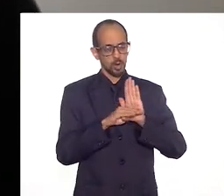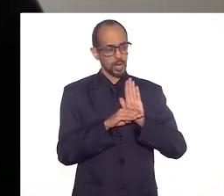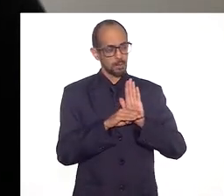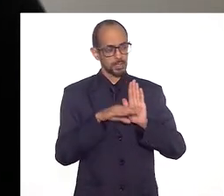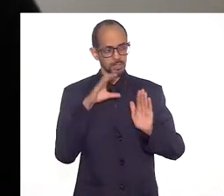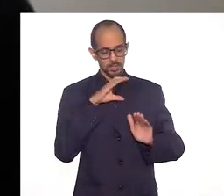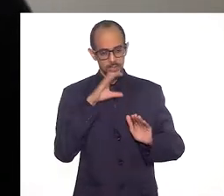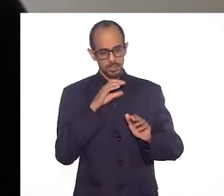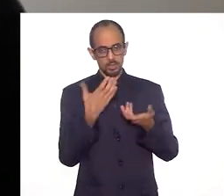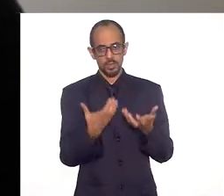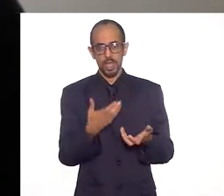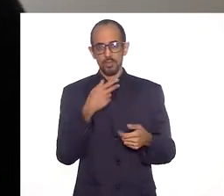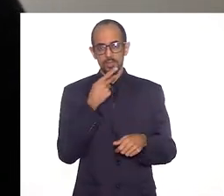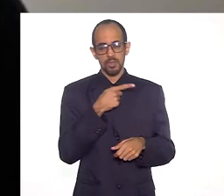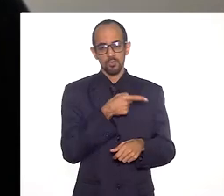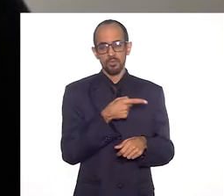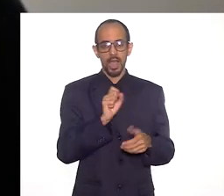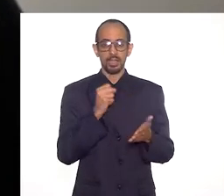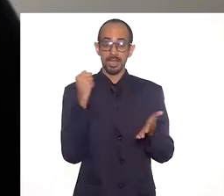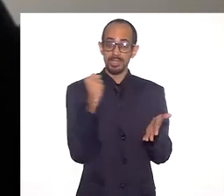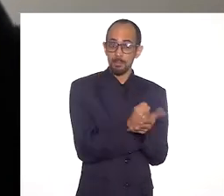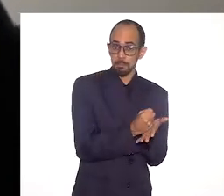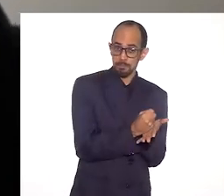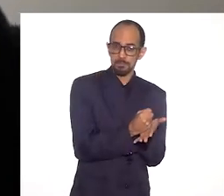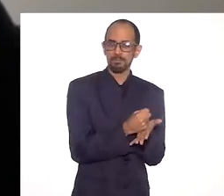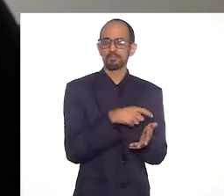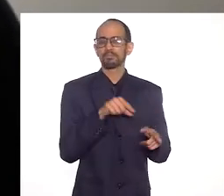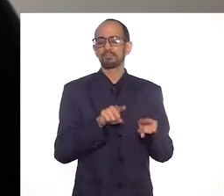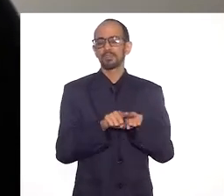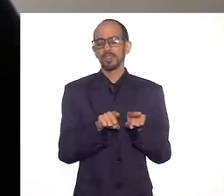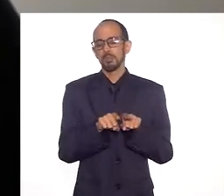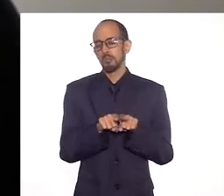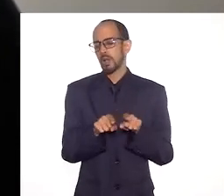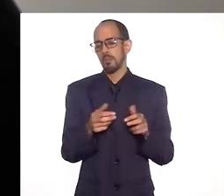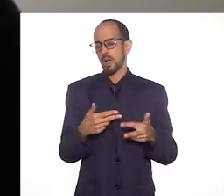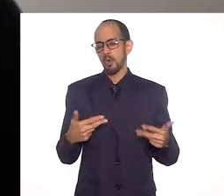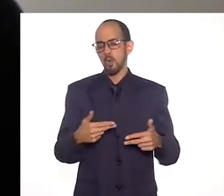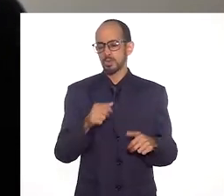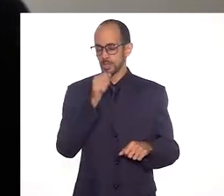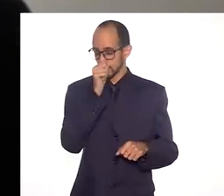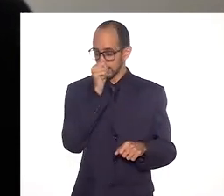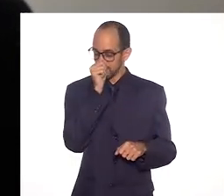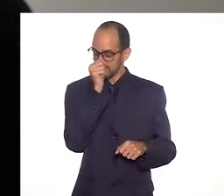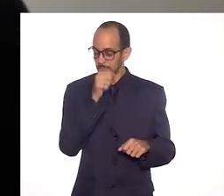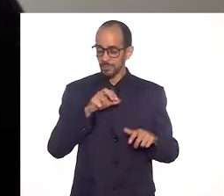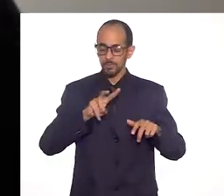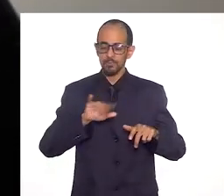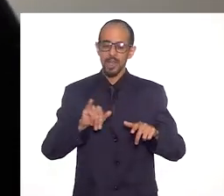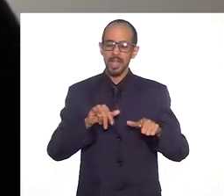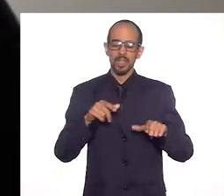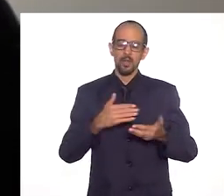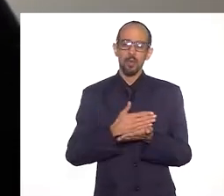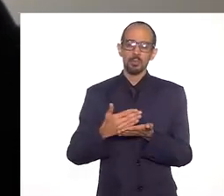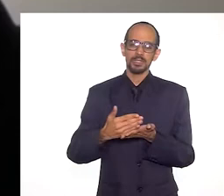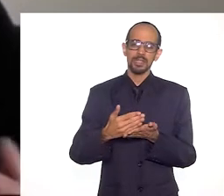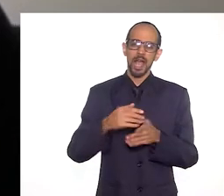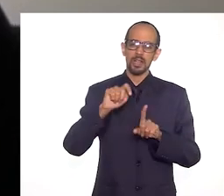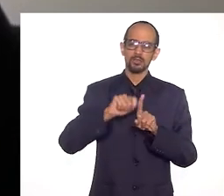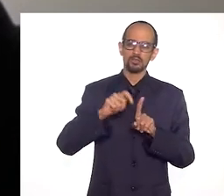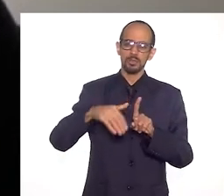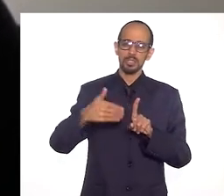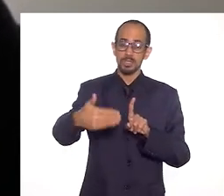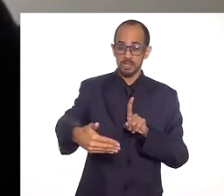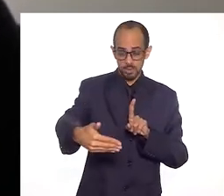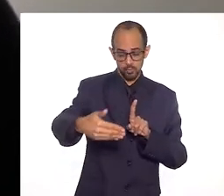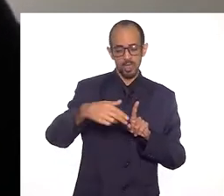citou rapidamente. Queria que você falasse do Impacta, né, que é algo que vai começar aí, a rodar também nos próximos meses, para